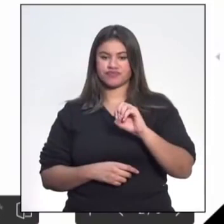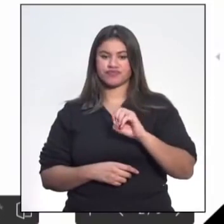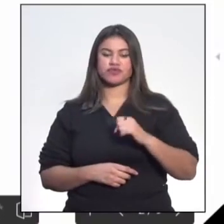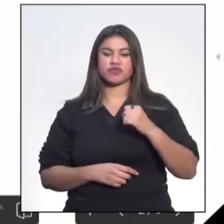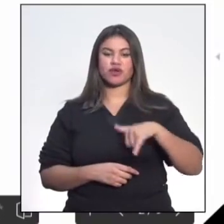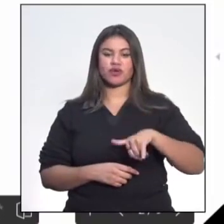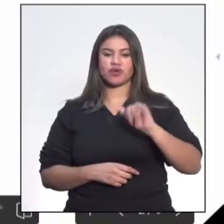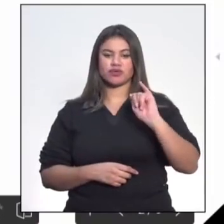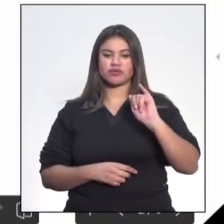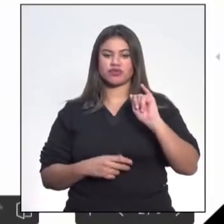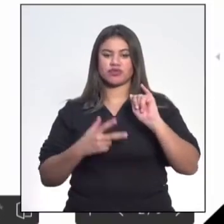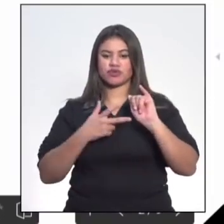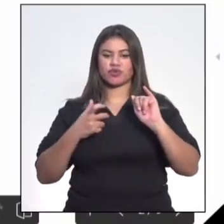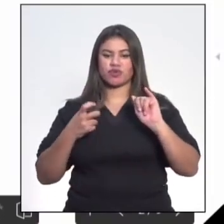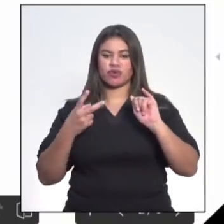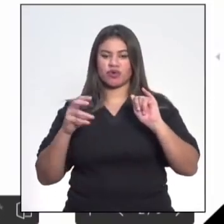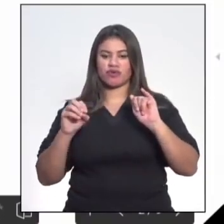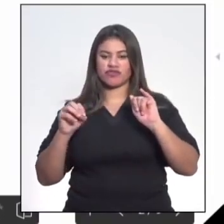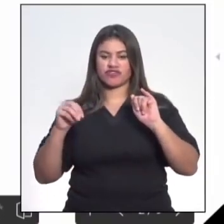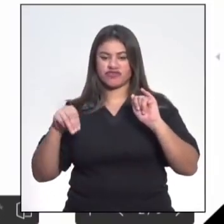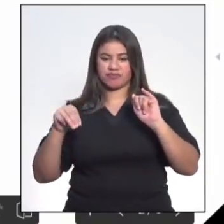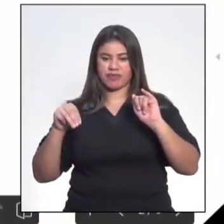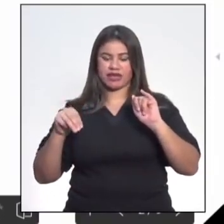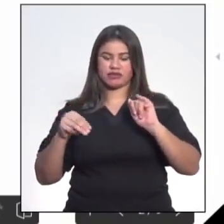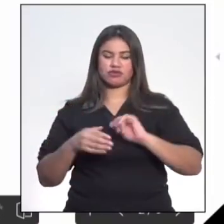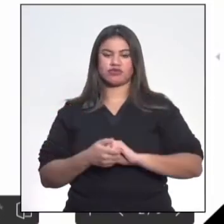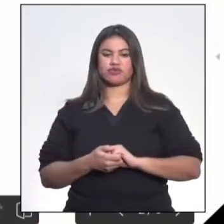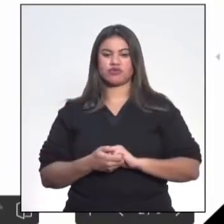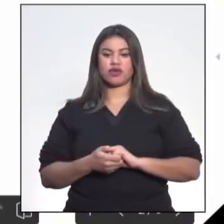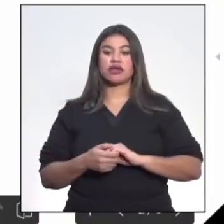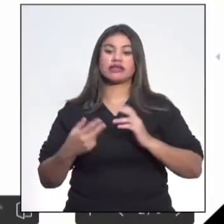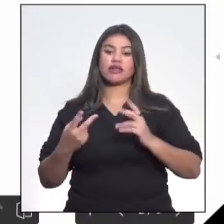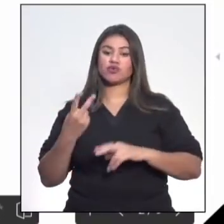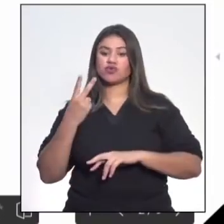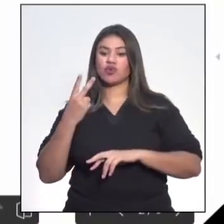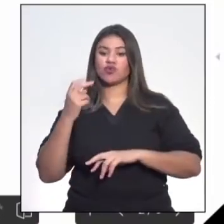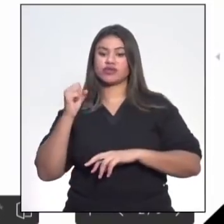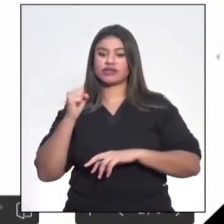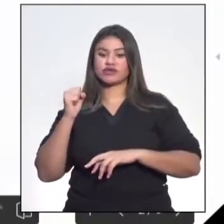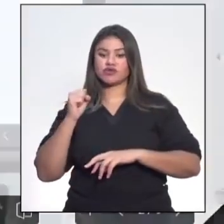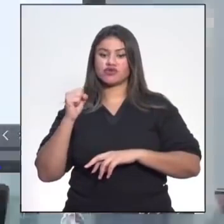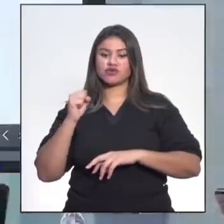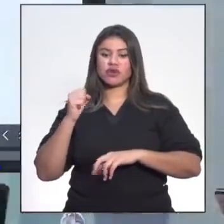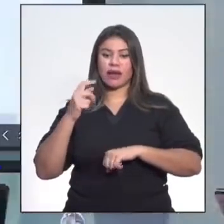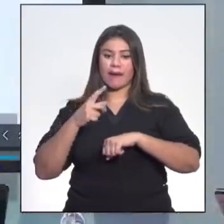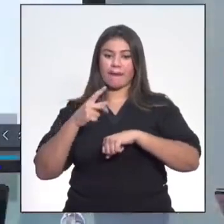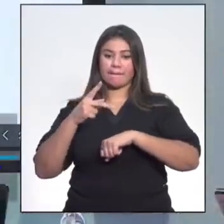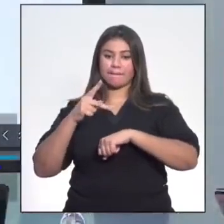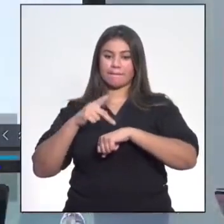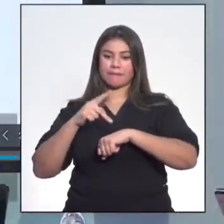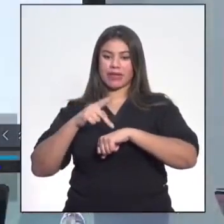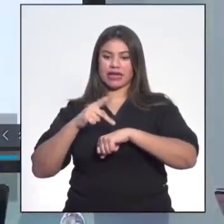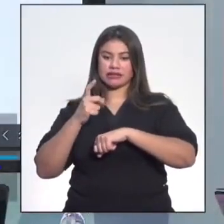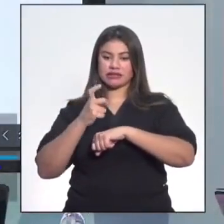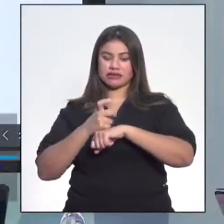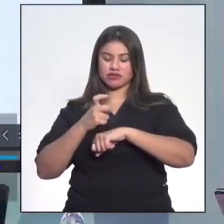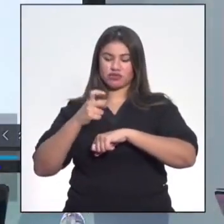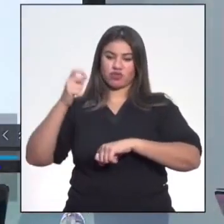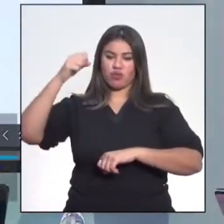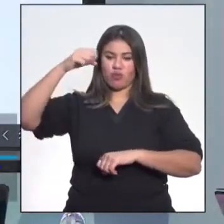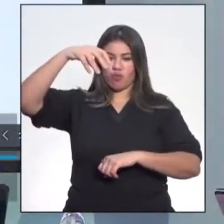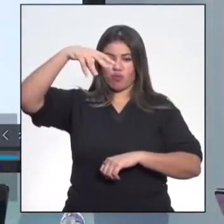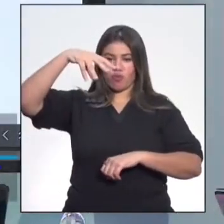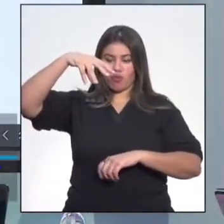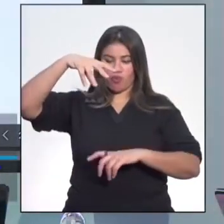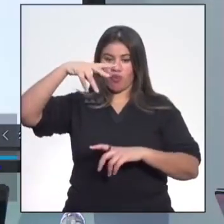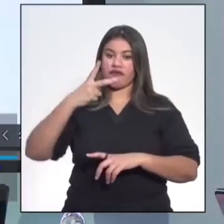y vale 20 metros. Quer dizer que após 2 segundos, a minha pedra percorreu 20 metros. Então, parabéns